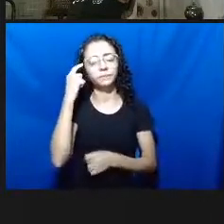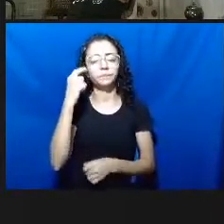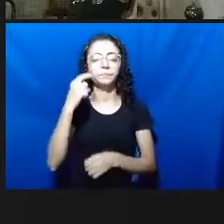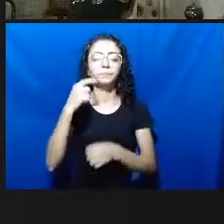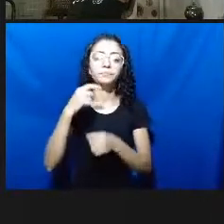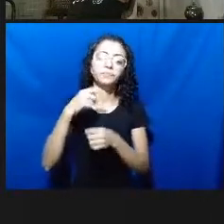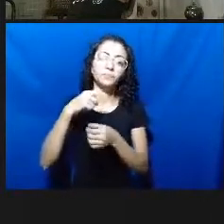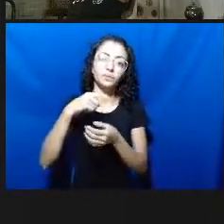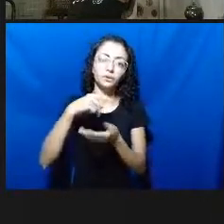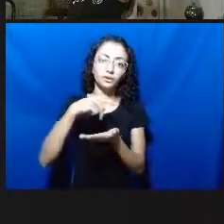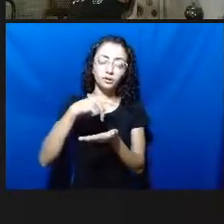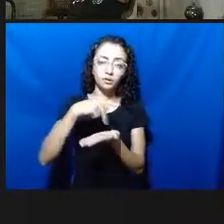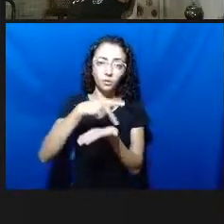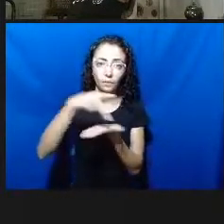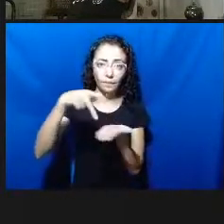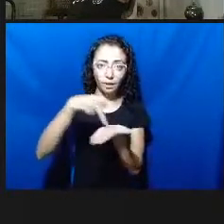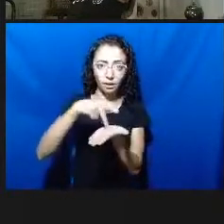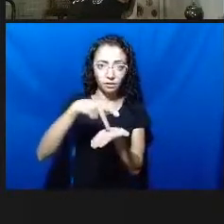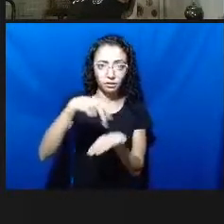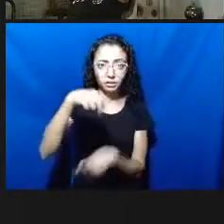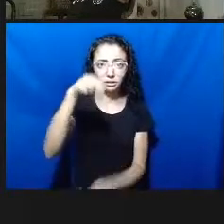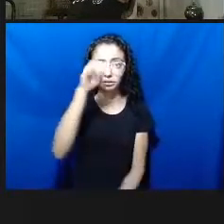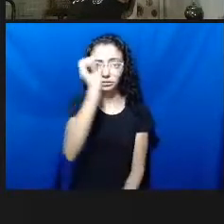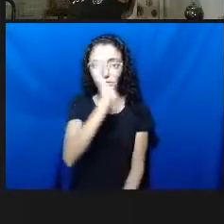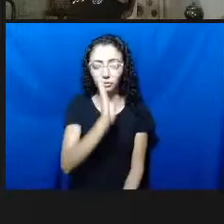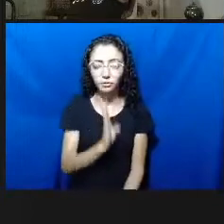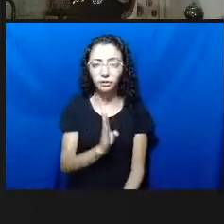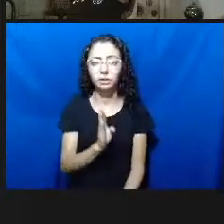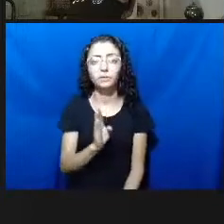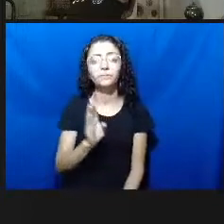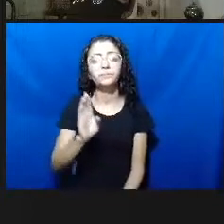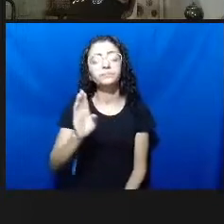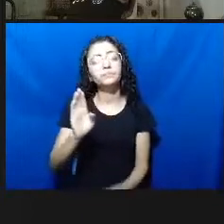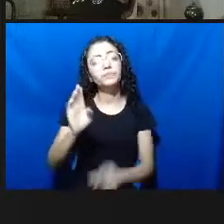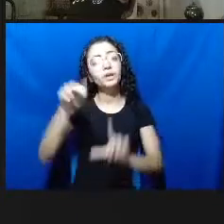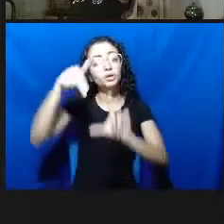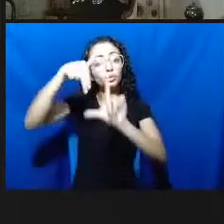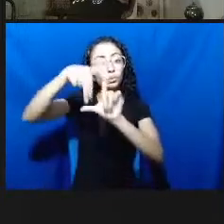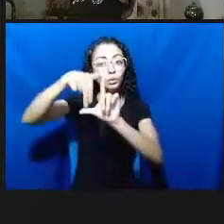no Lago Norte, temos Lago Norte, no Lago Sul deu